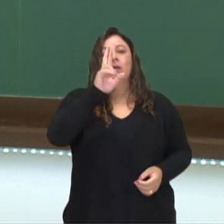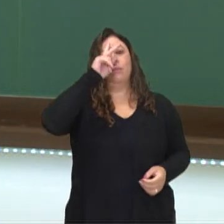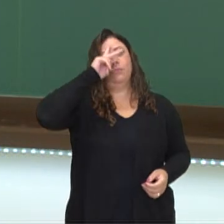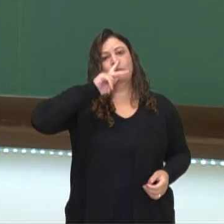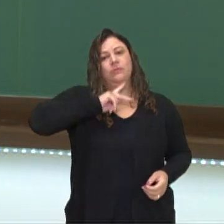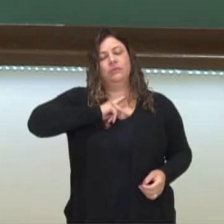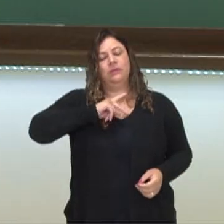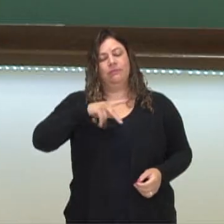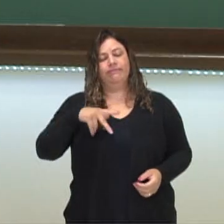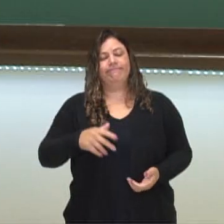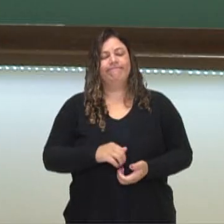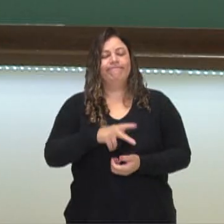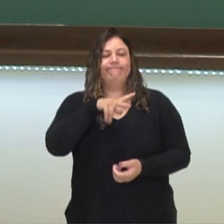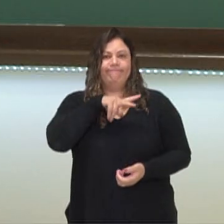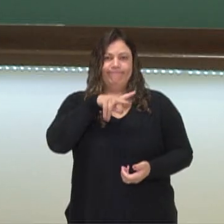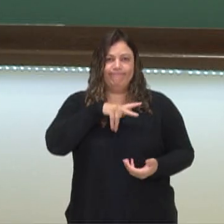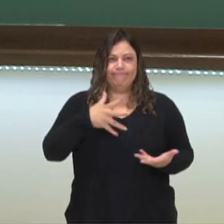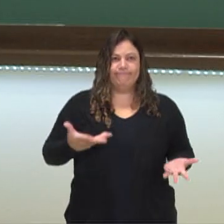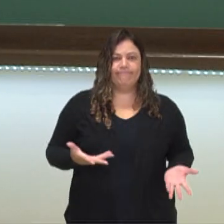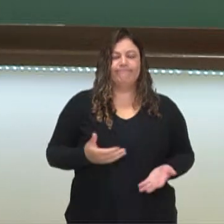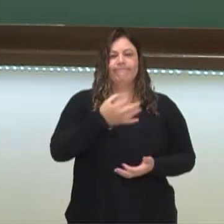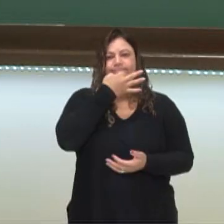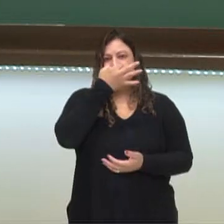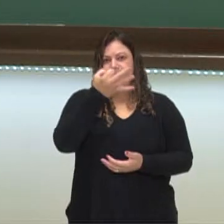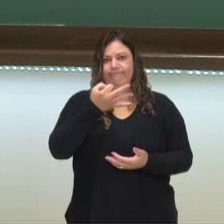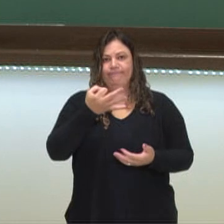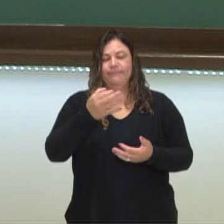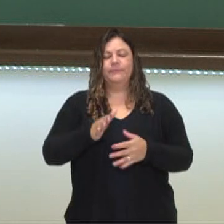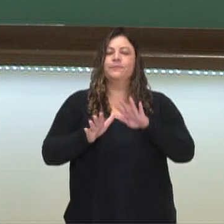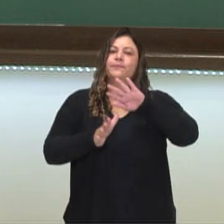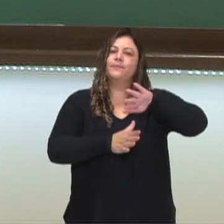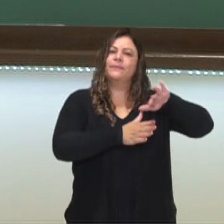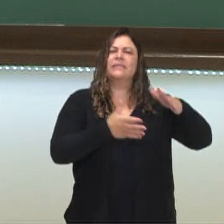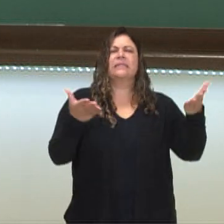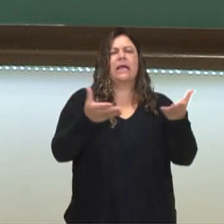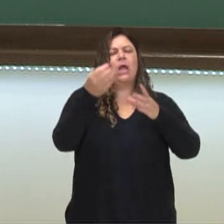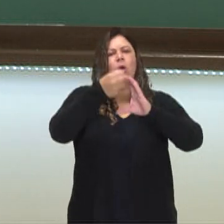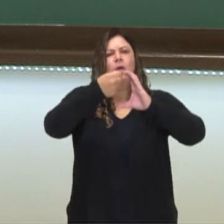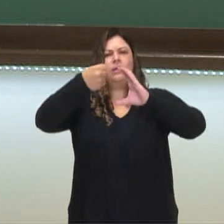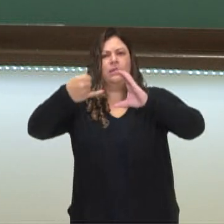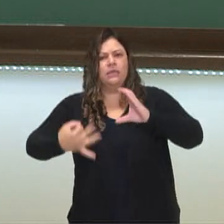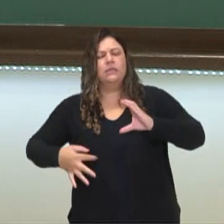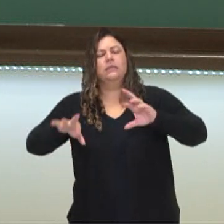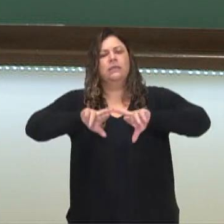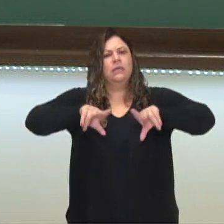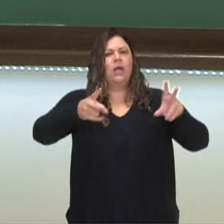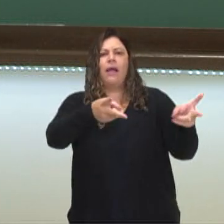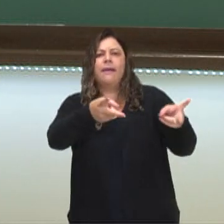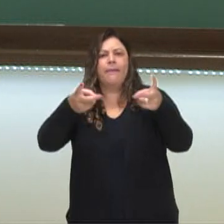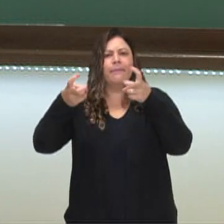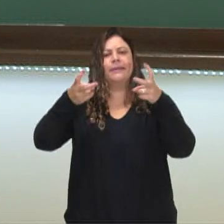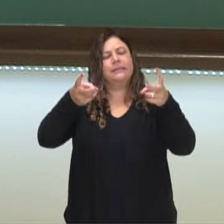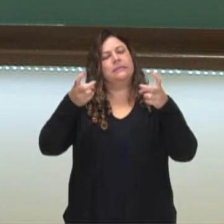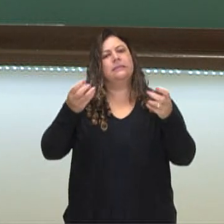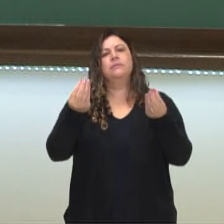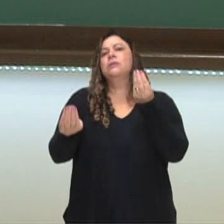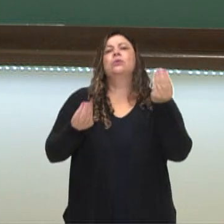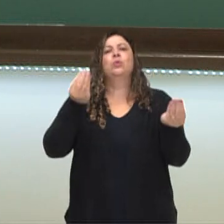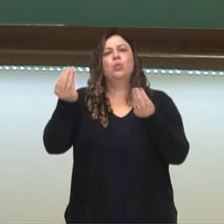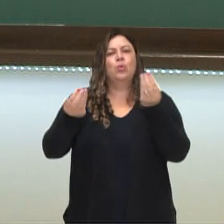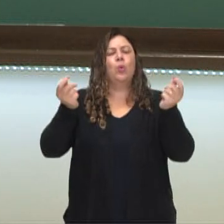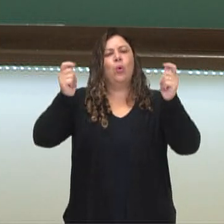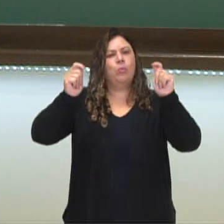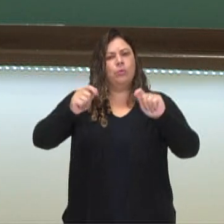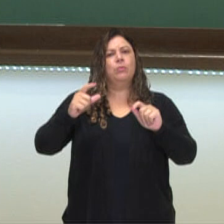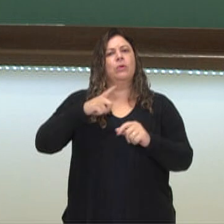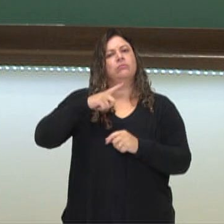pessoal. E agora que a gente já caracterizou os fluxos, a gente já percebeu como esses fluxos eles podem se manifestar no